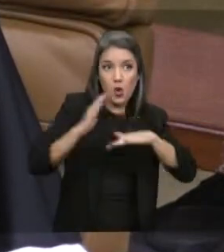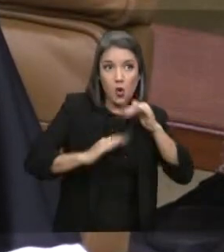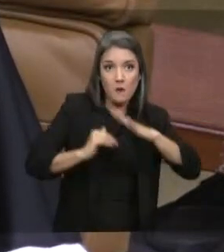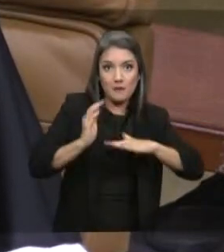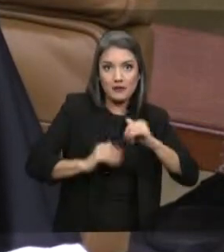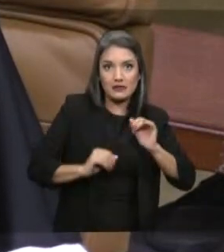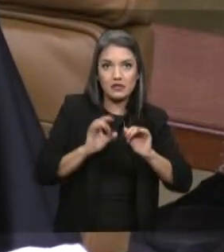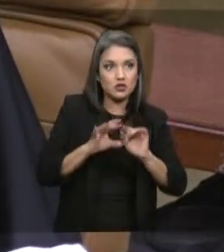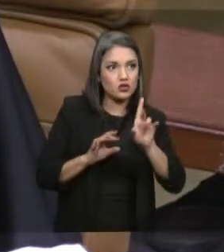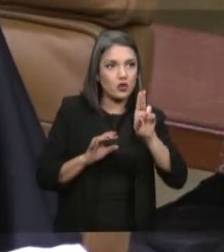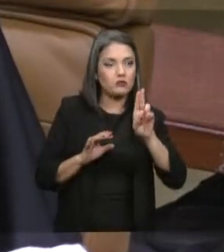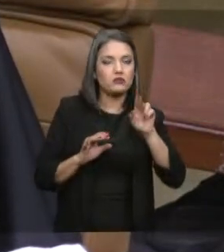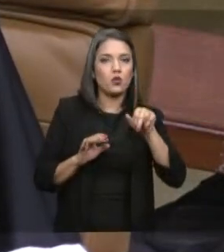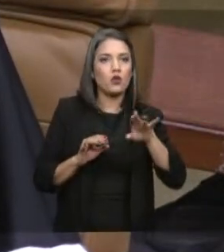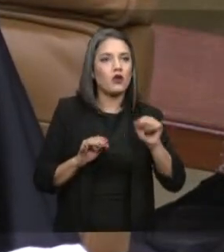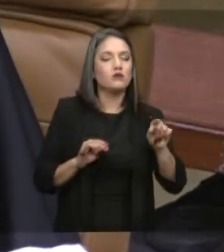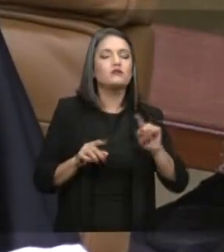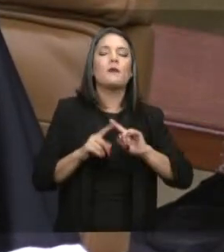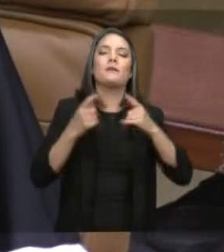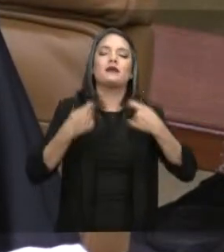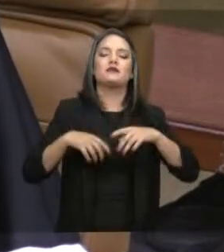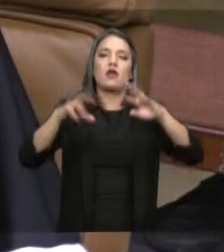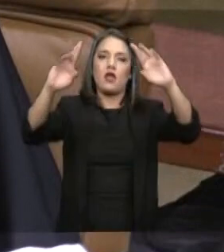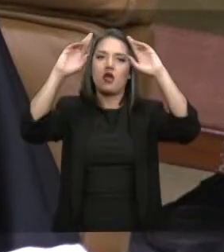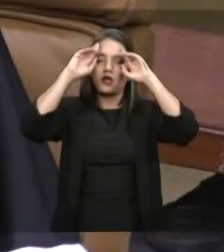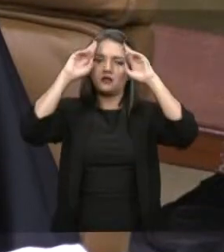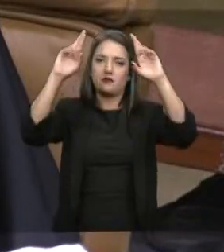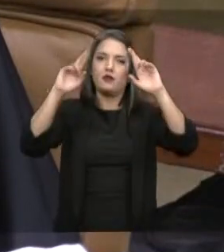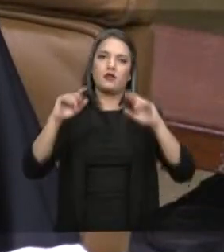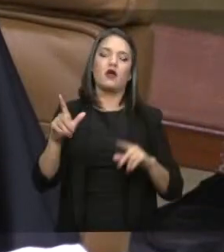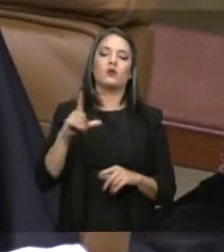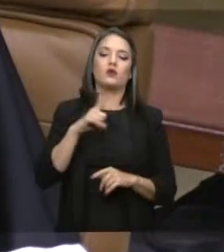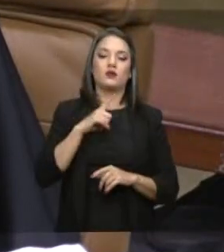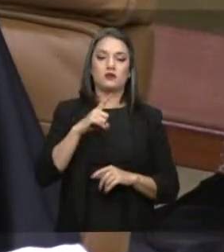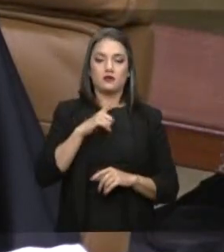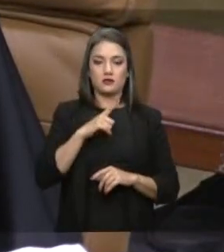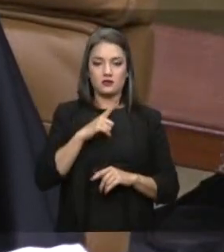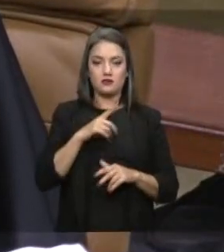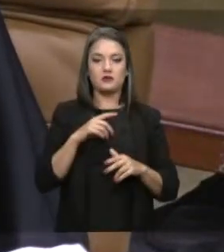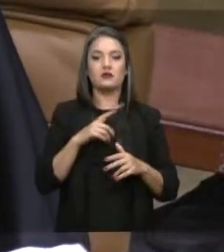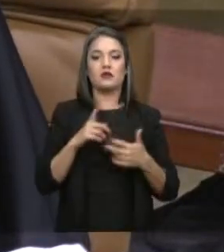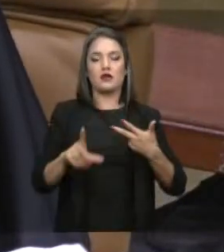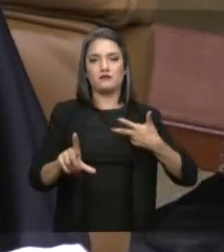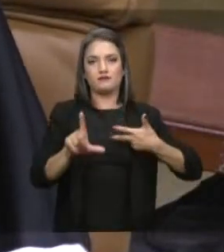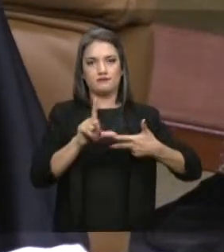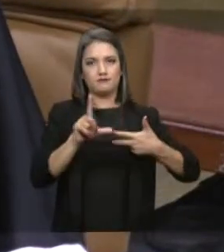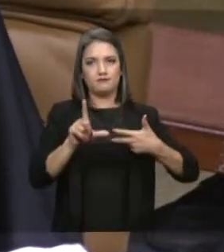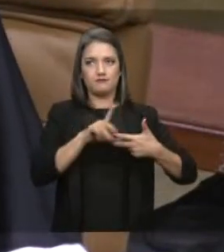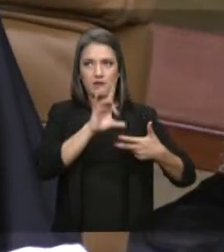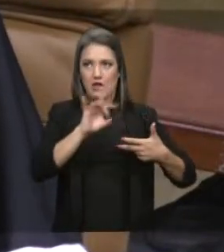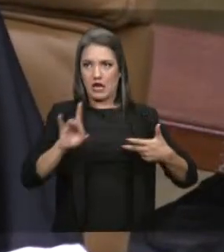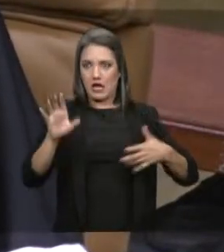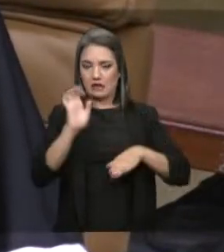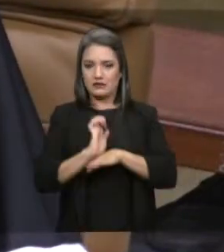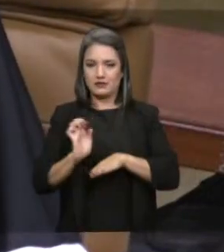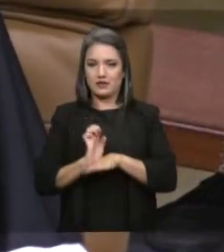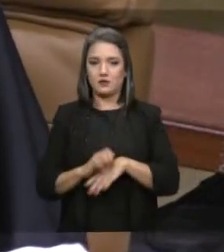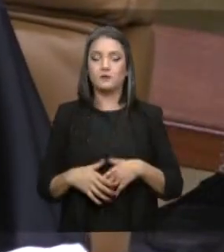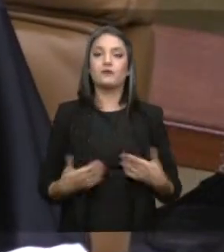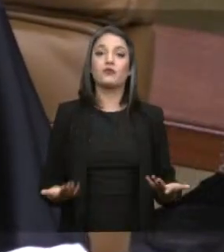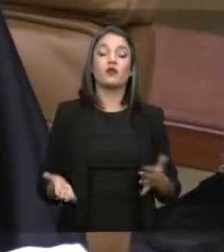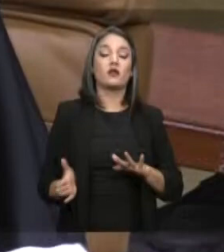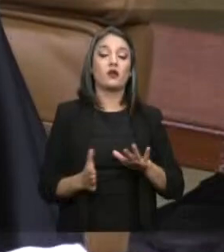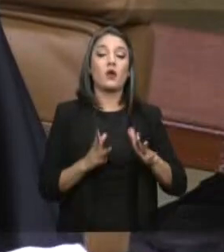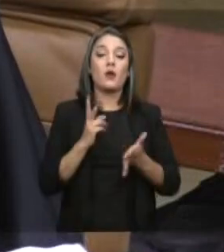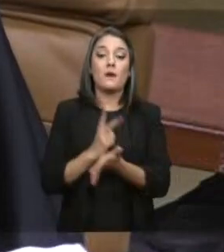competência é preciso respeitar a posição adotada pelos poderes legislativos estaduais ainda que se